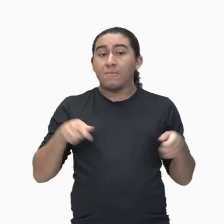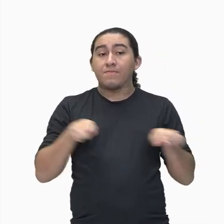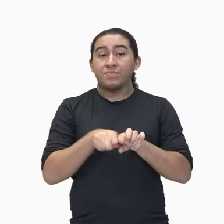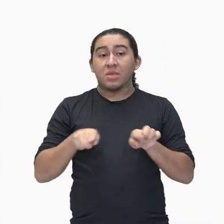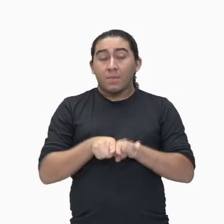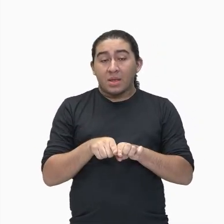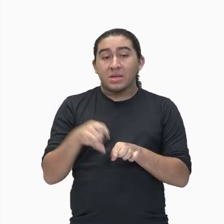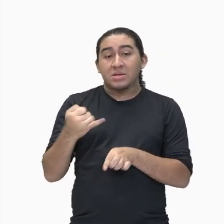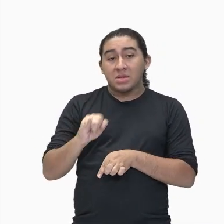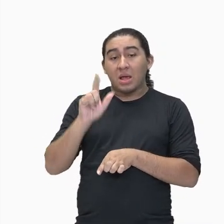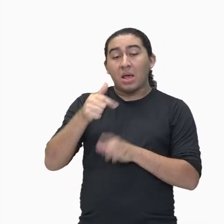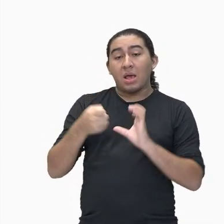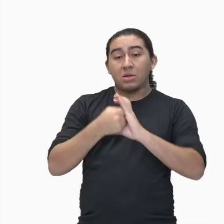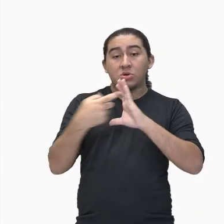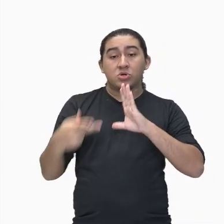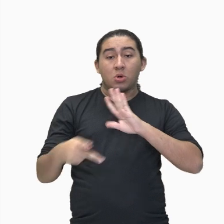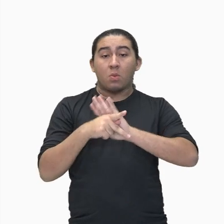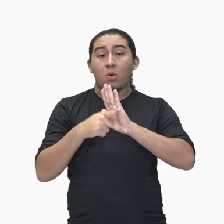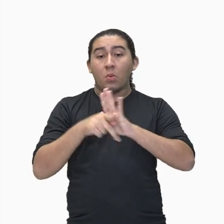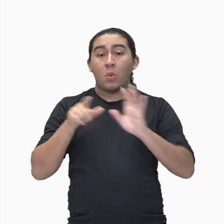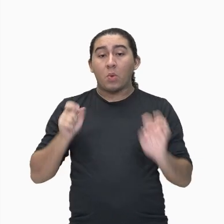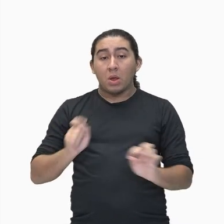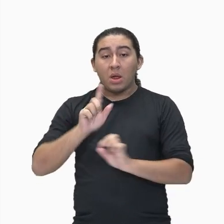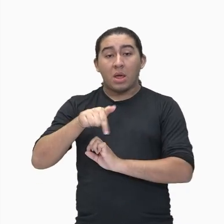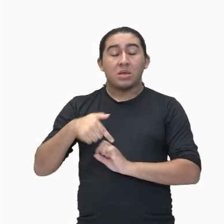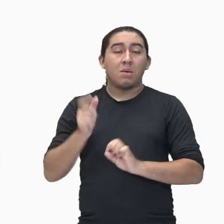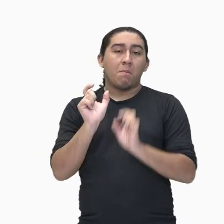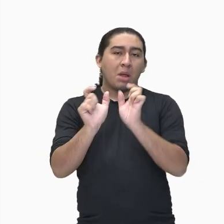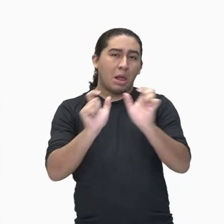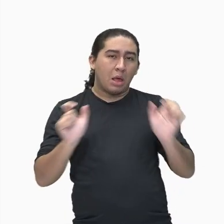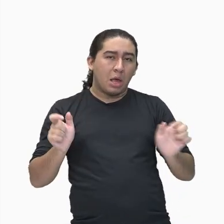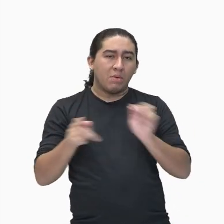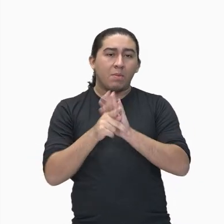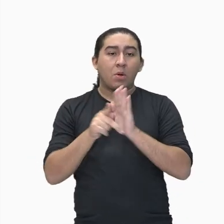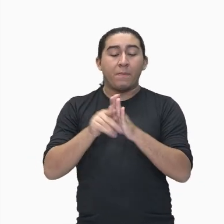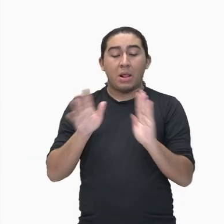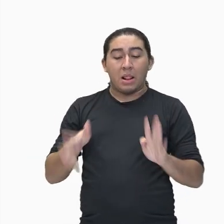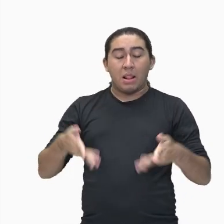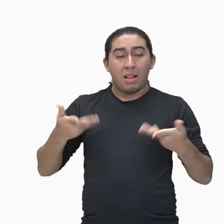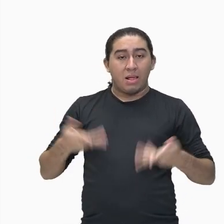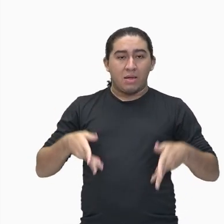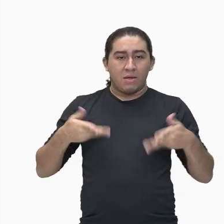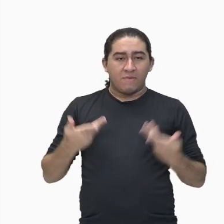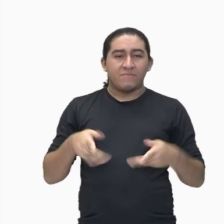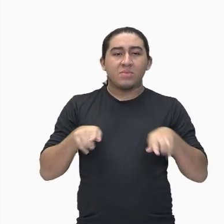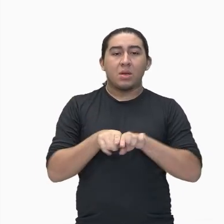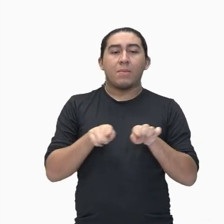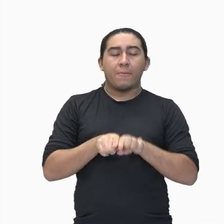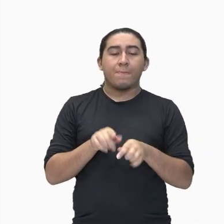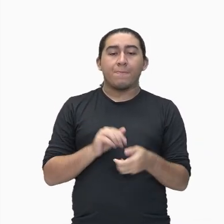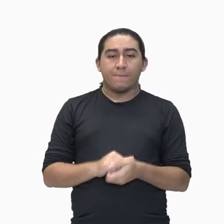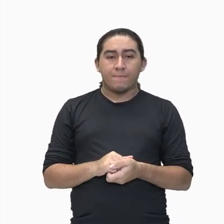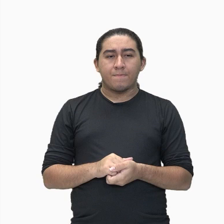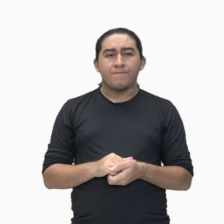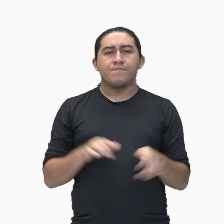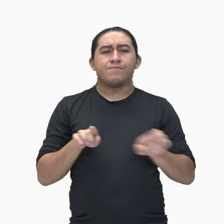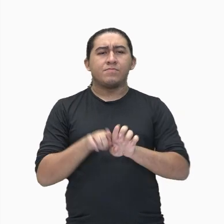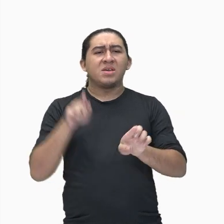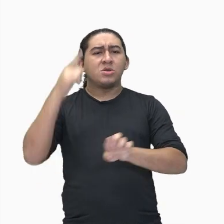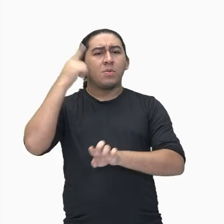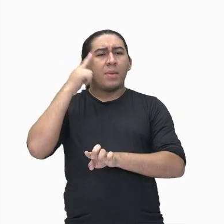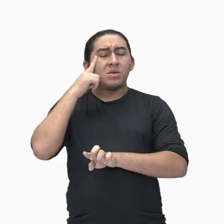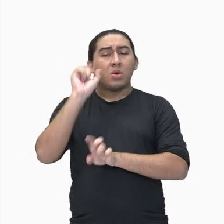eu caracterizo com esta palavra, né, que é leves. Que de repente levam a